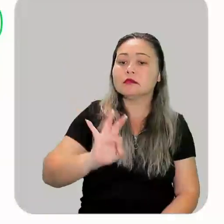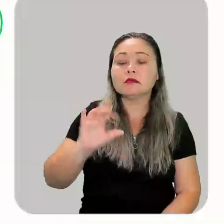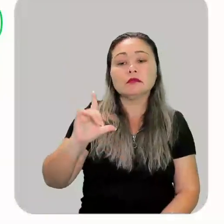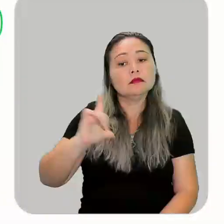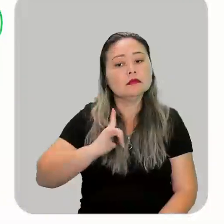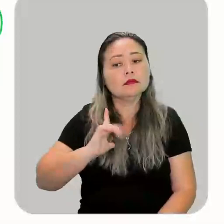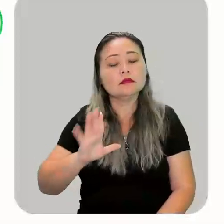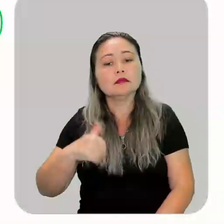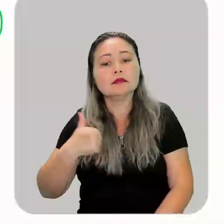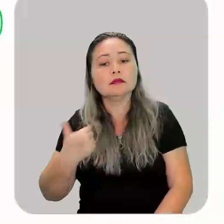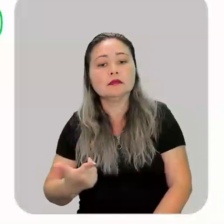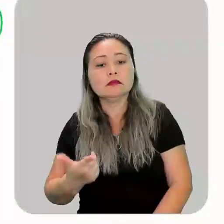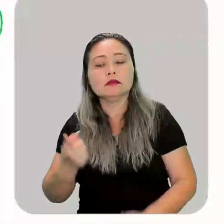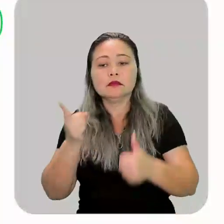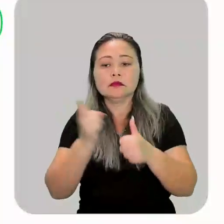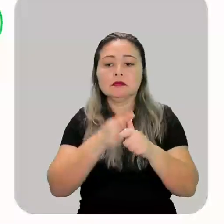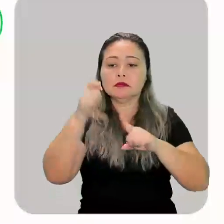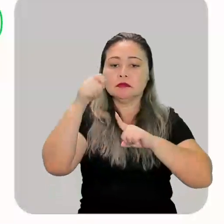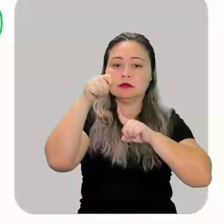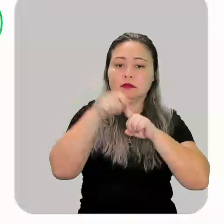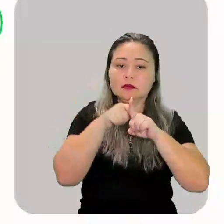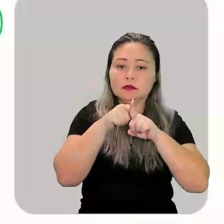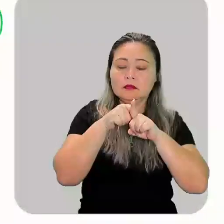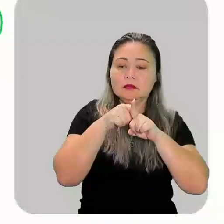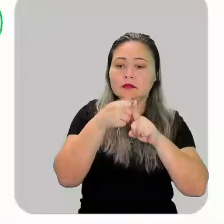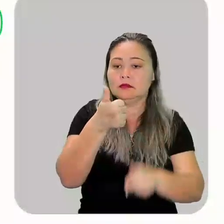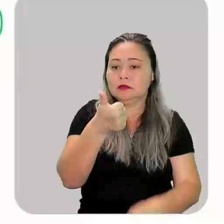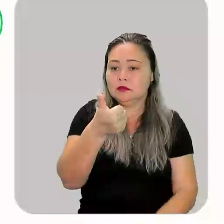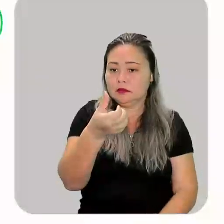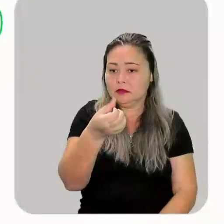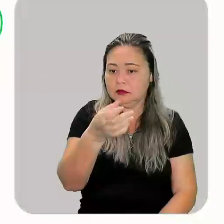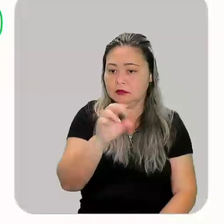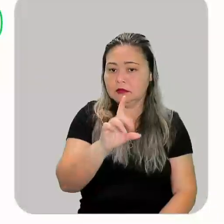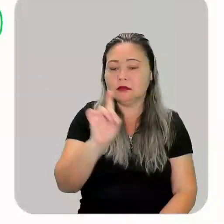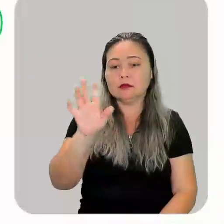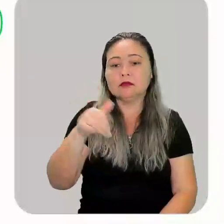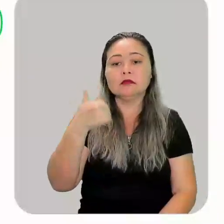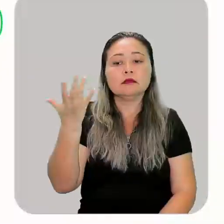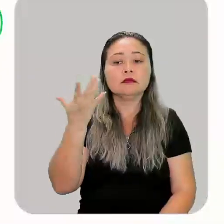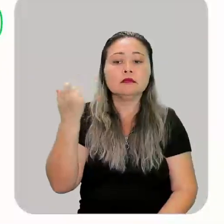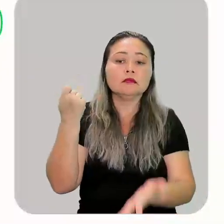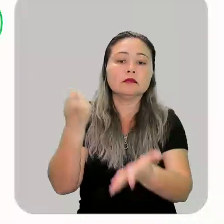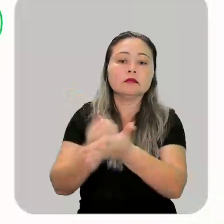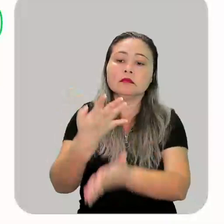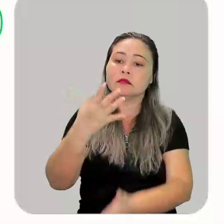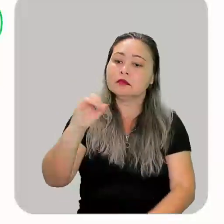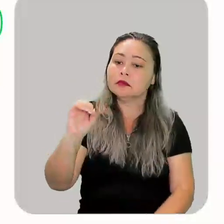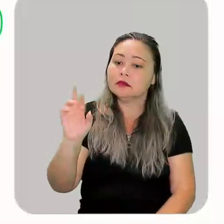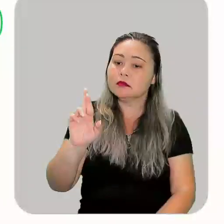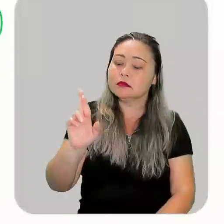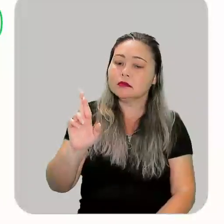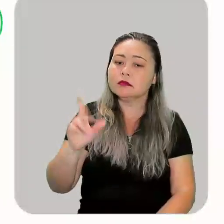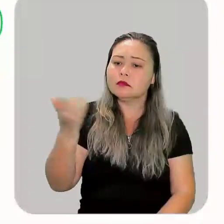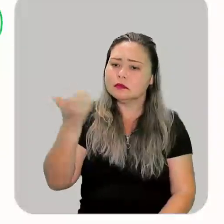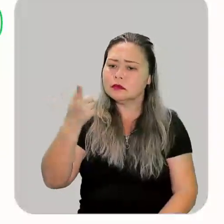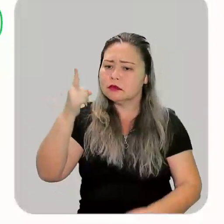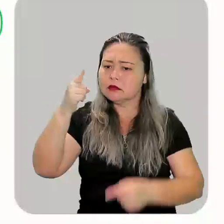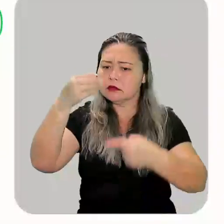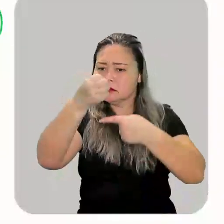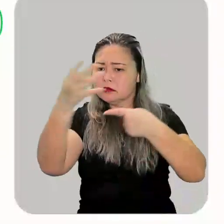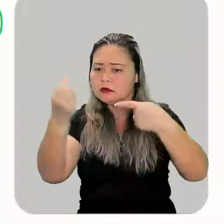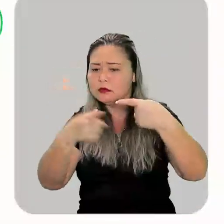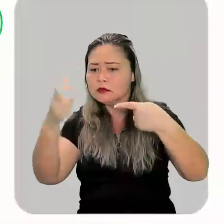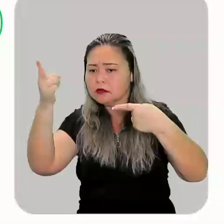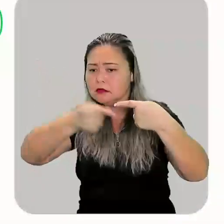teve, né? Ou seja, no primeiro mês ele gastou 160. E no segundo ele quer gastar? 40. A gente pode fazer regra de